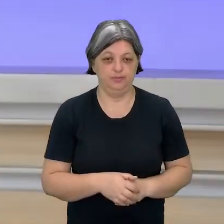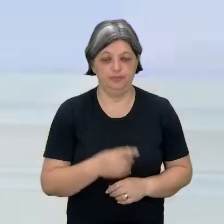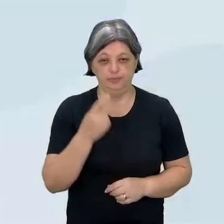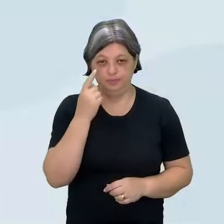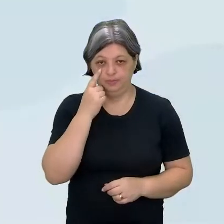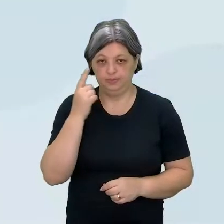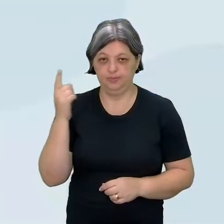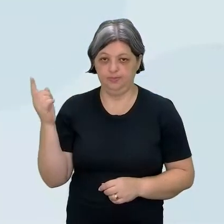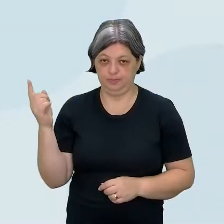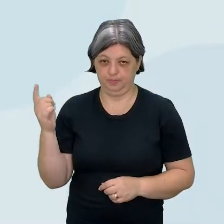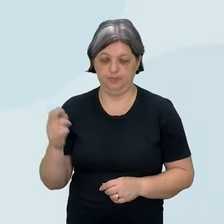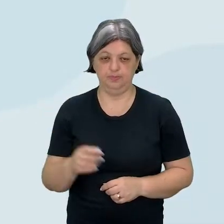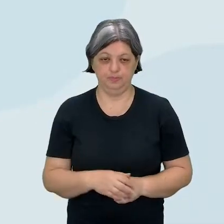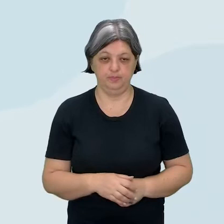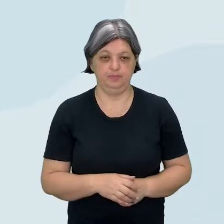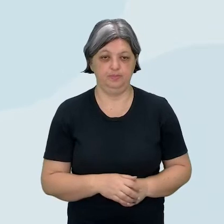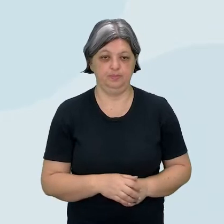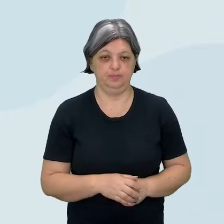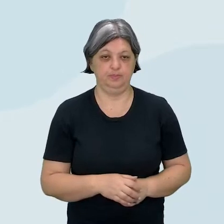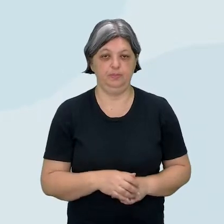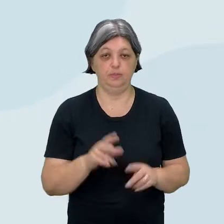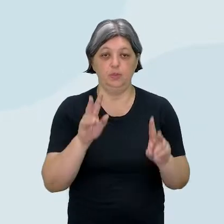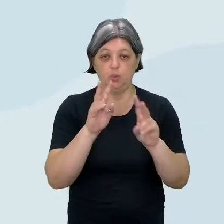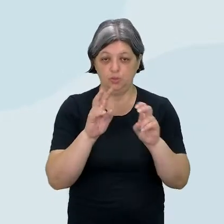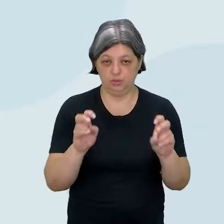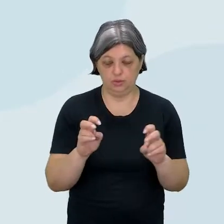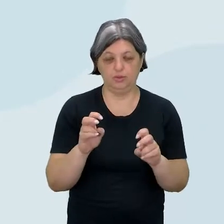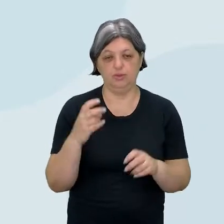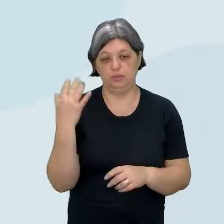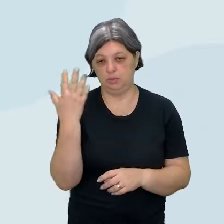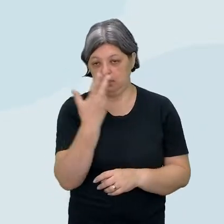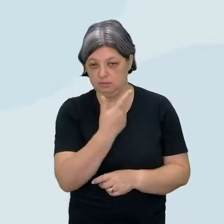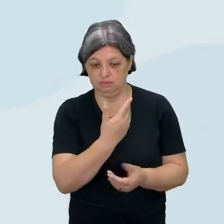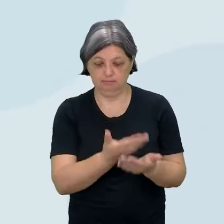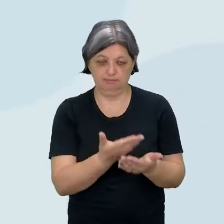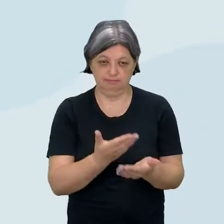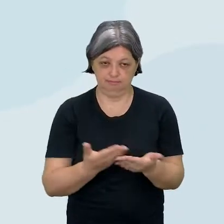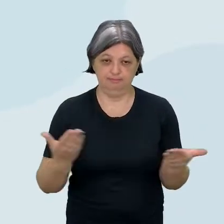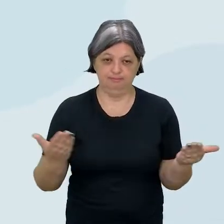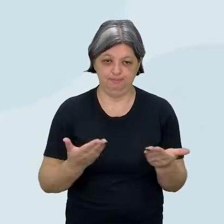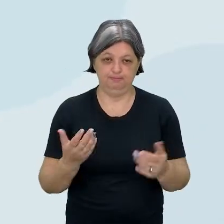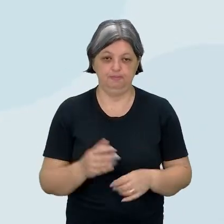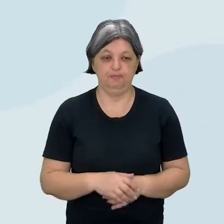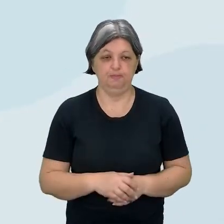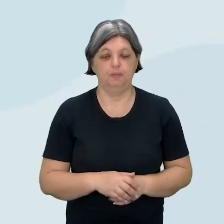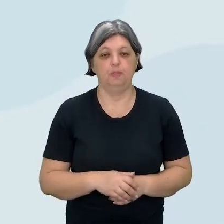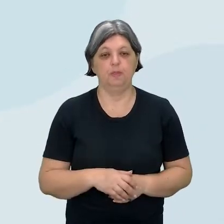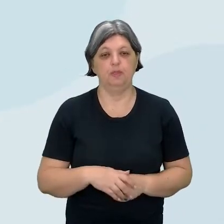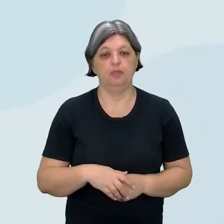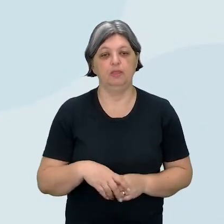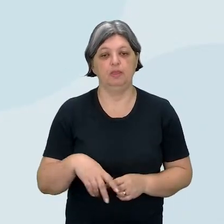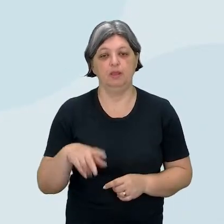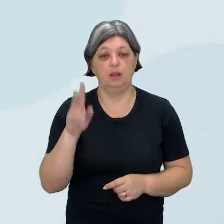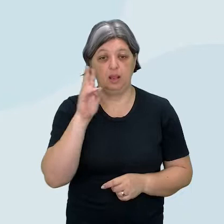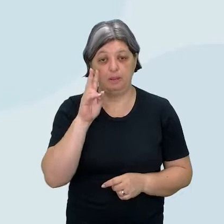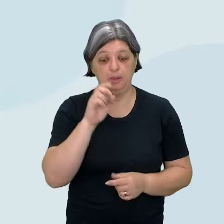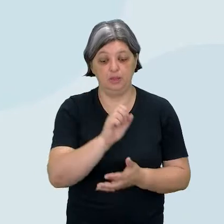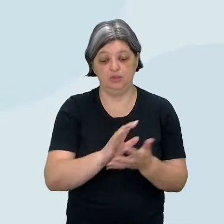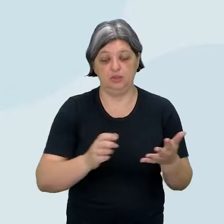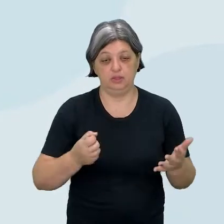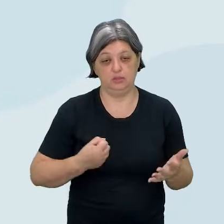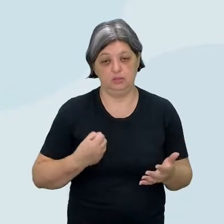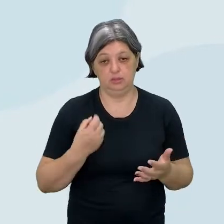vai aparecer aí justamente para vocês o título bonitinho da nossa aula de hoje. Lembrando que a gente está na atividade 4 e estamos